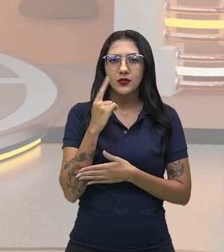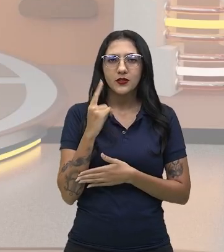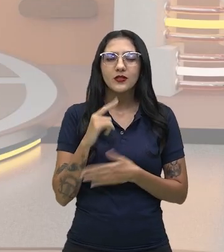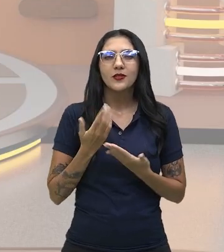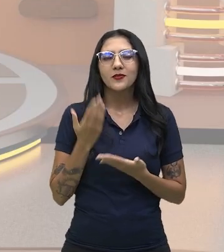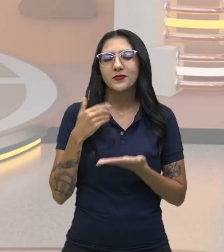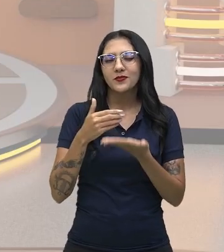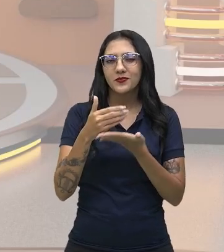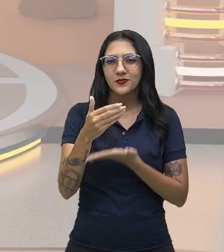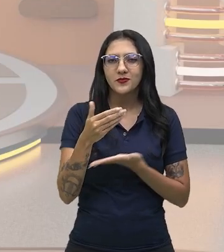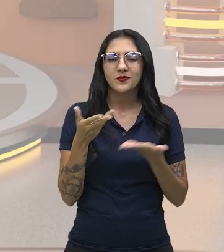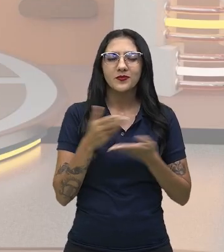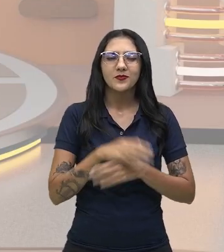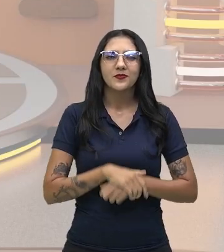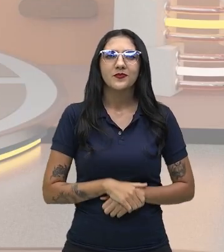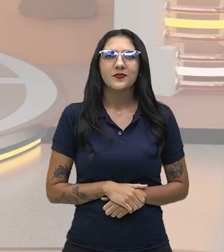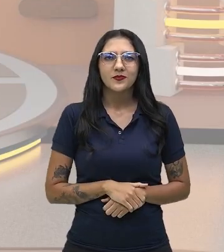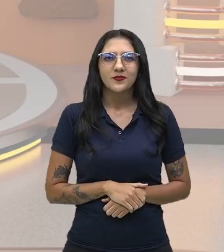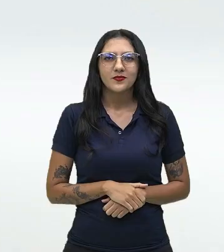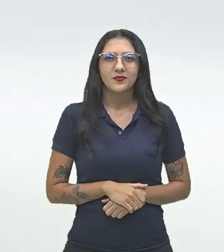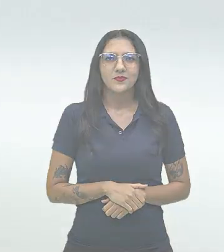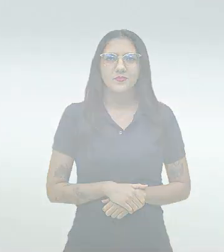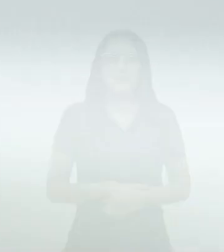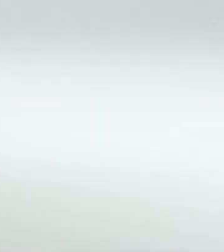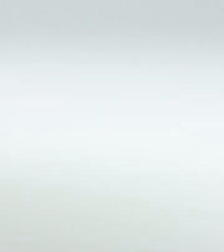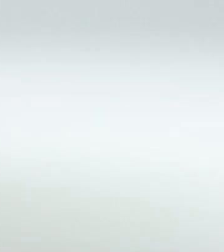E vamos aí a mais uma aula.